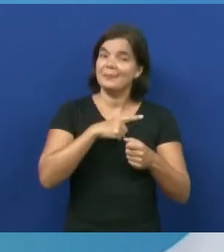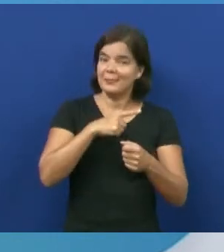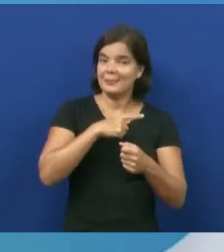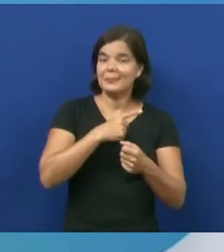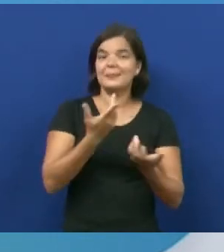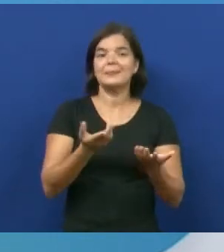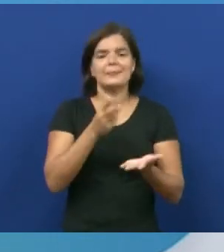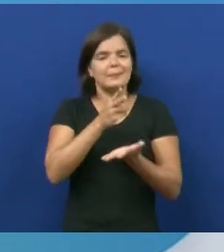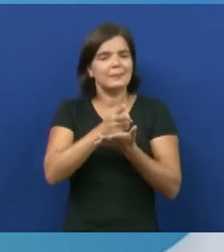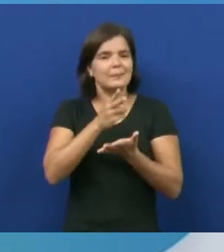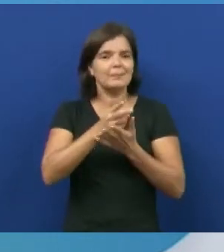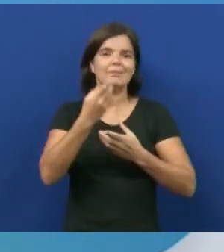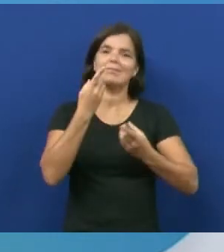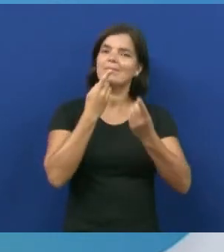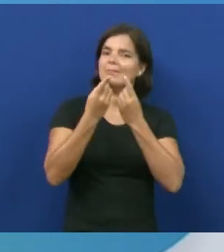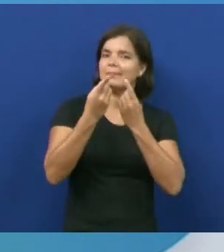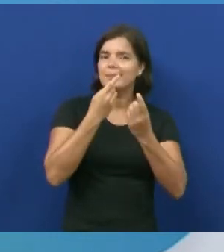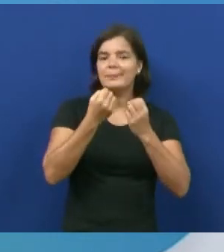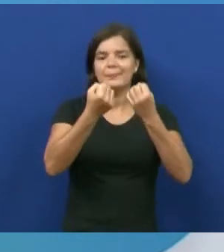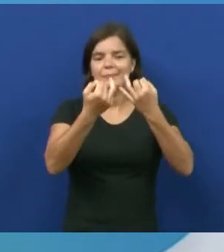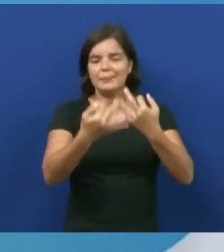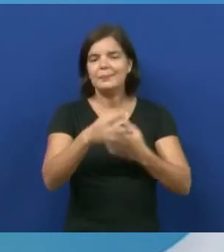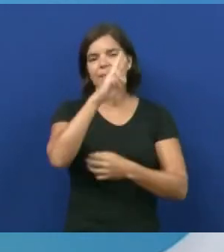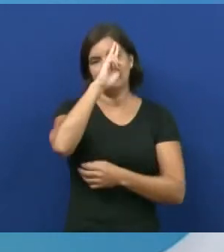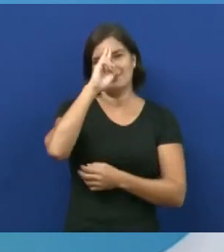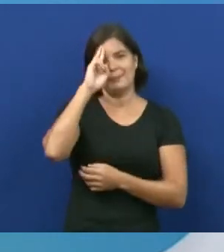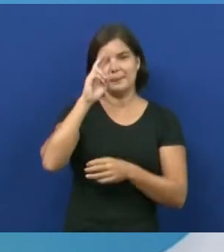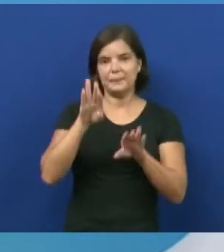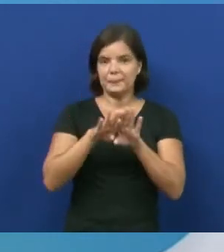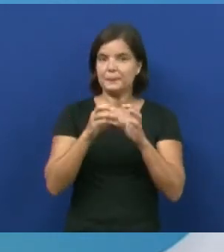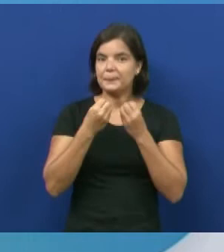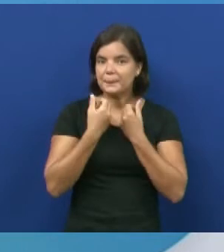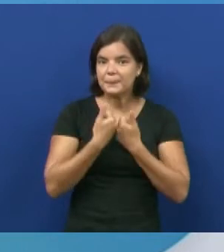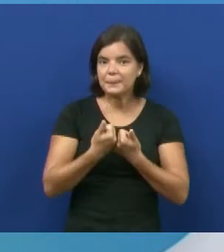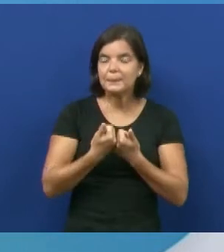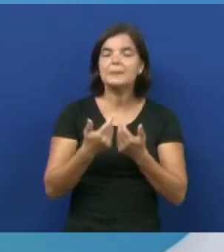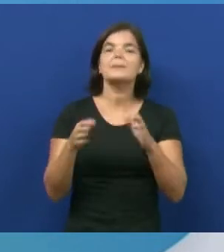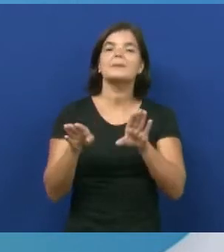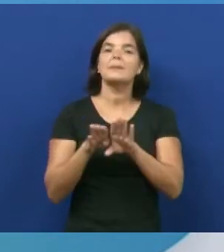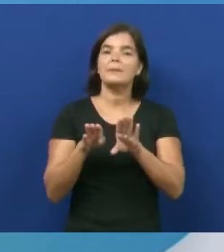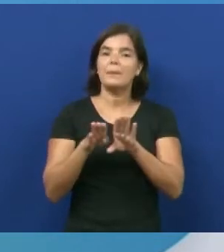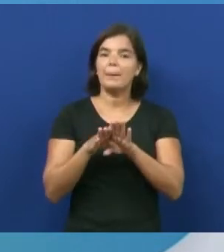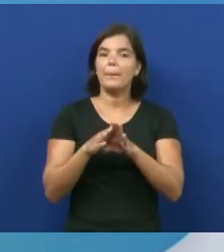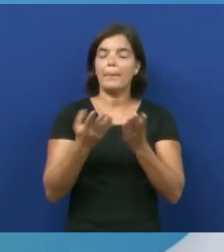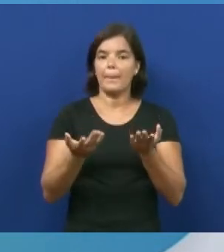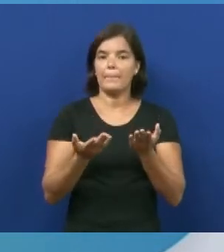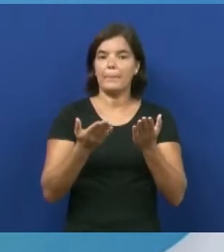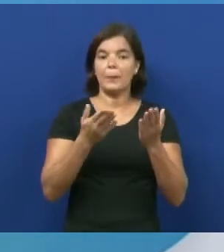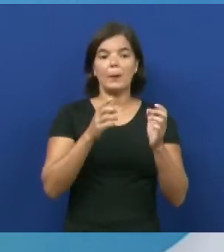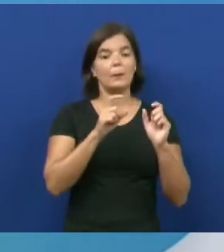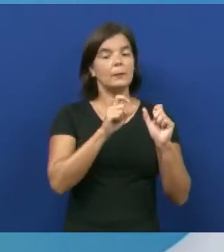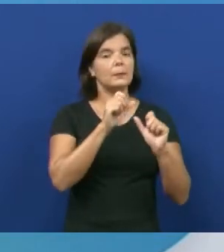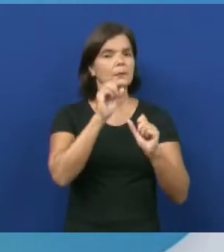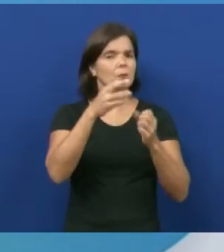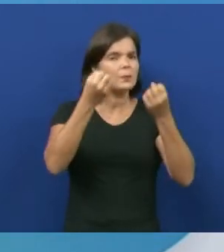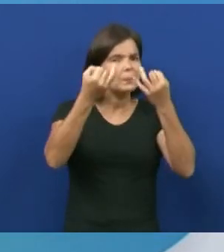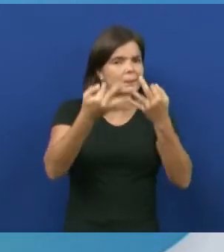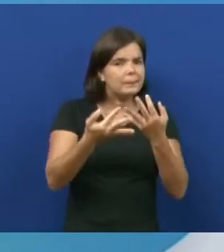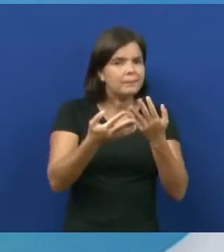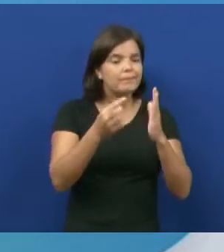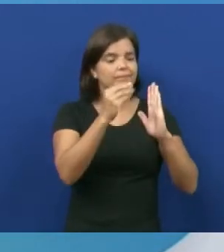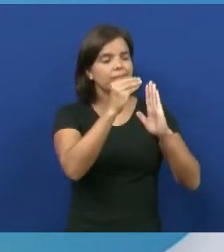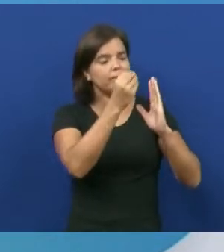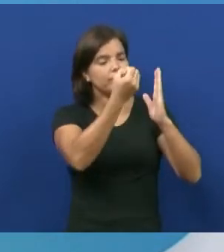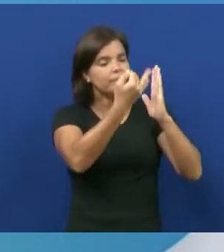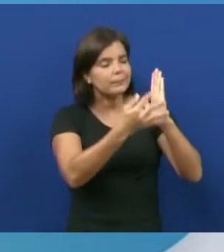que estar o tempo todo dialogando com alguns conceitos da aula de história, tá bom? E aí a gente vai dar um salto agora. Eu só estou